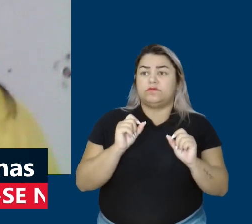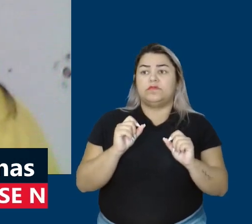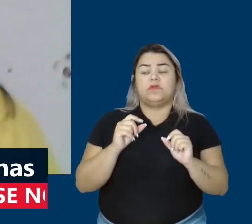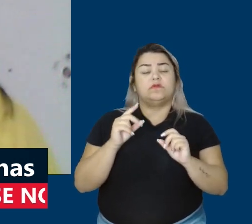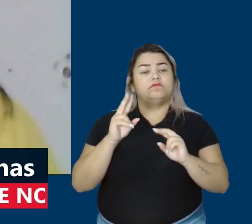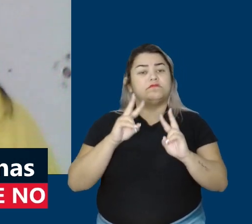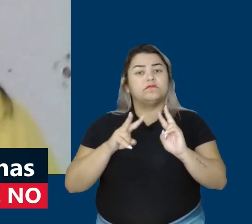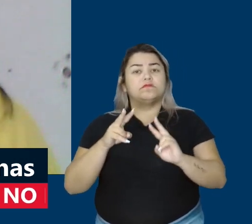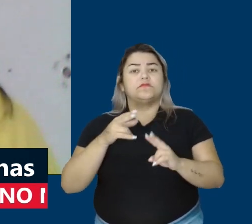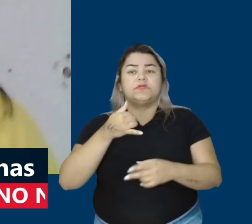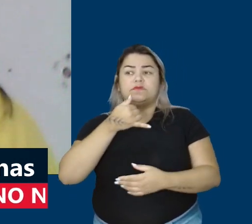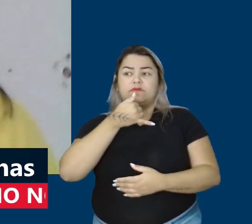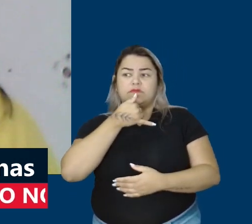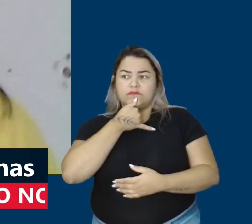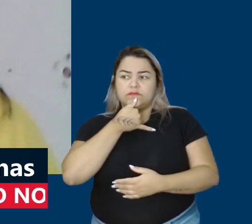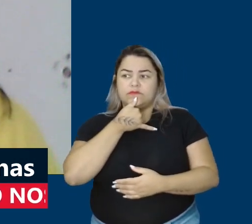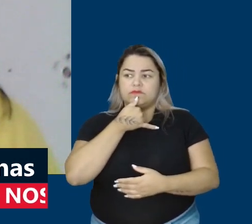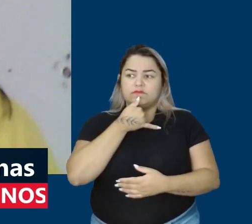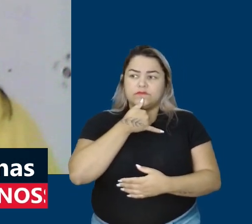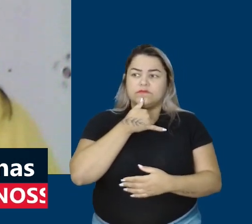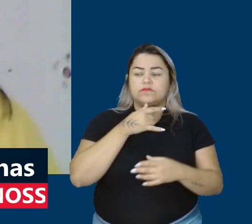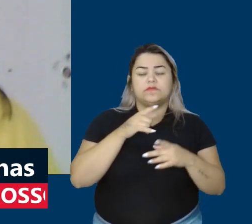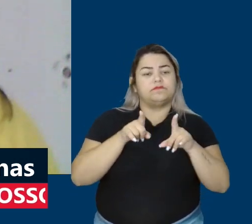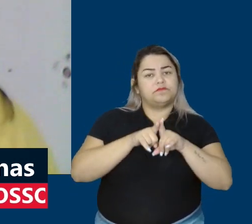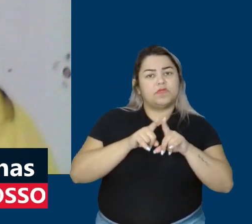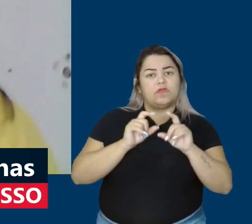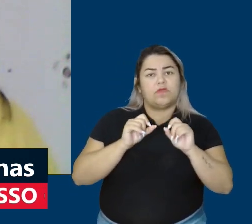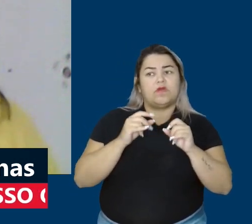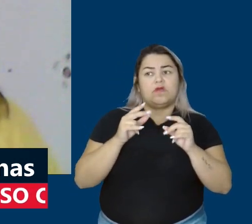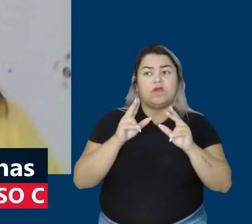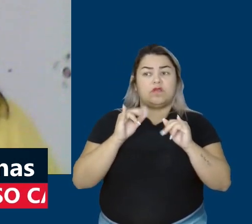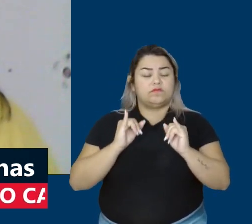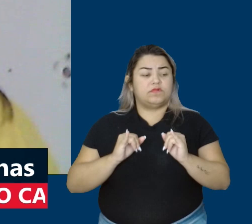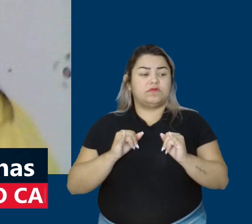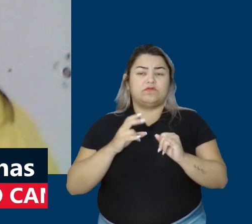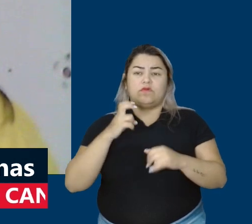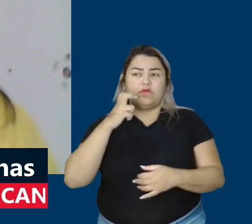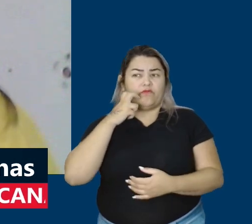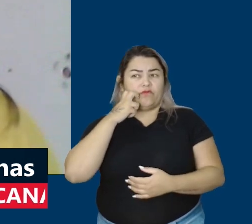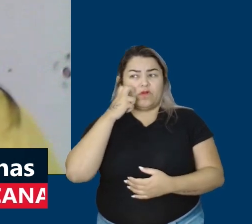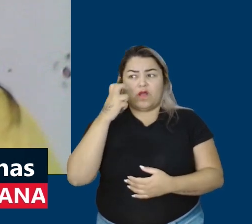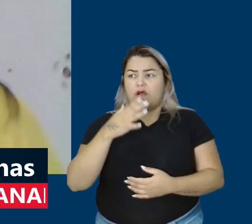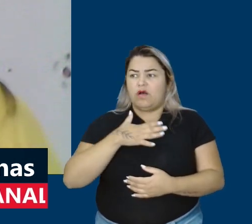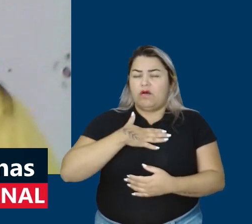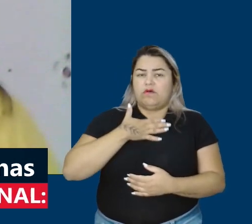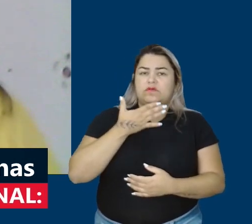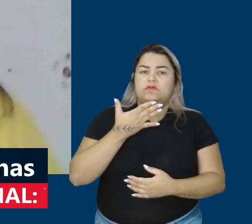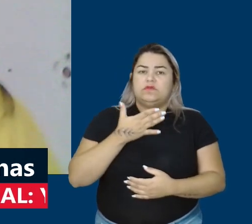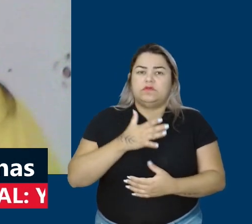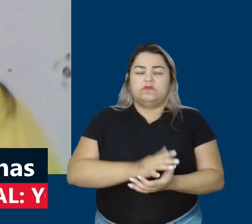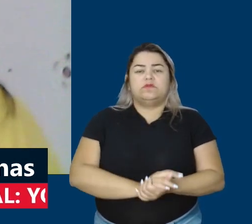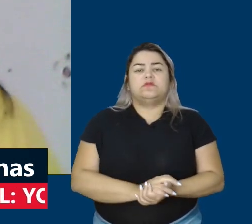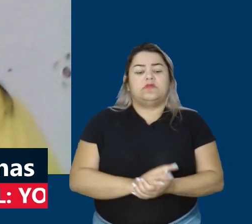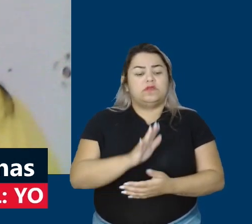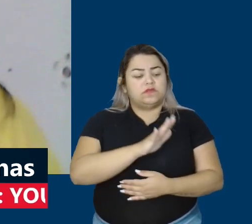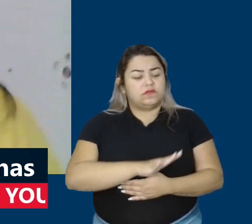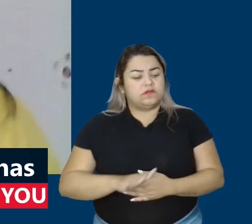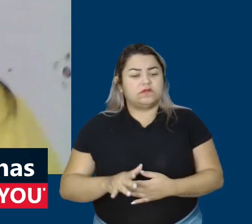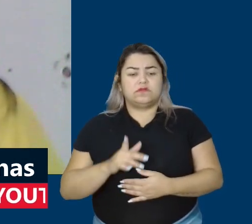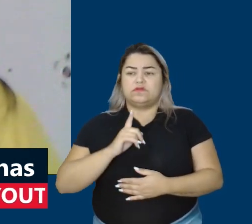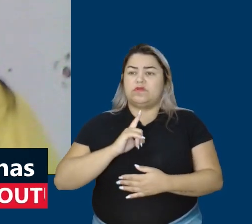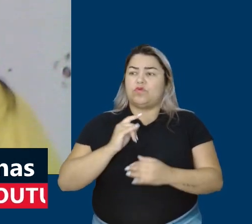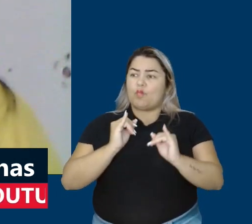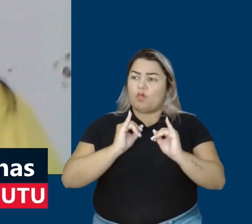muita tristeza e essas cenas vergonhosas, essas cenas chocantes, né, das crianças